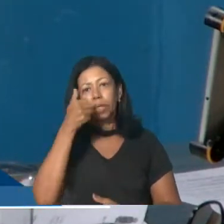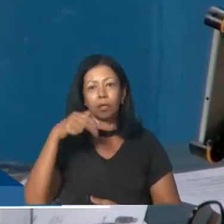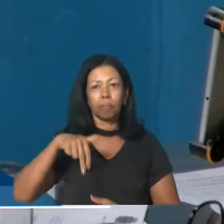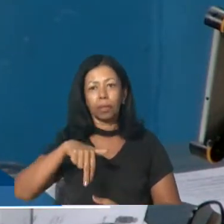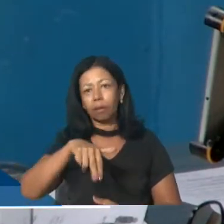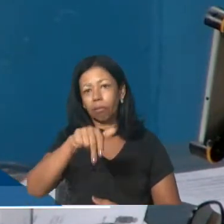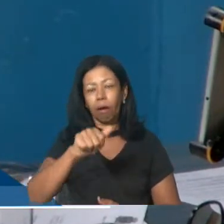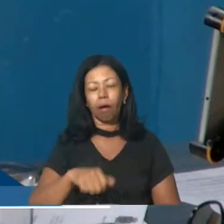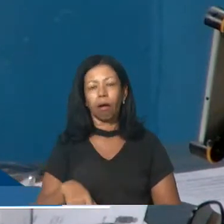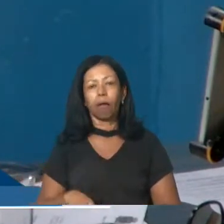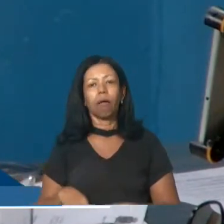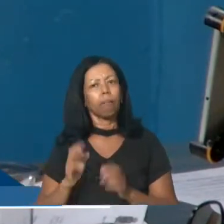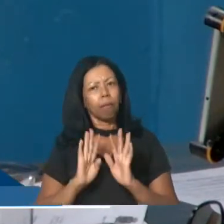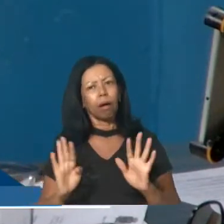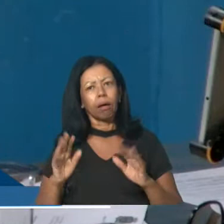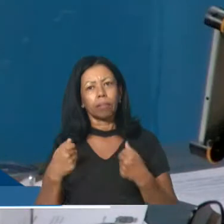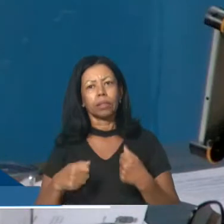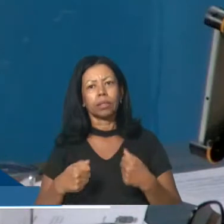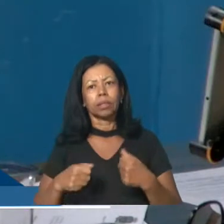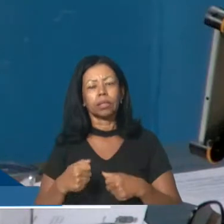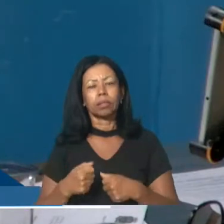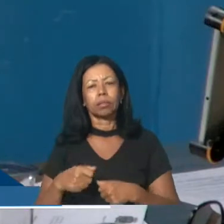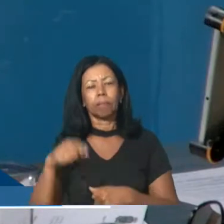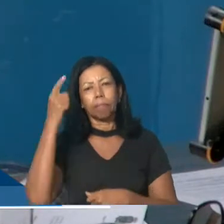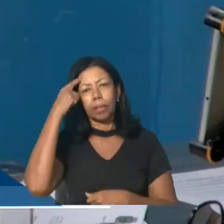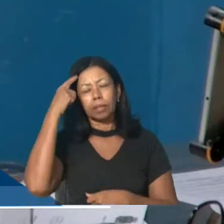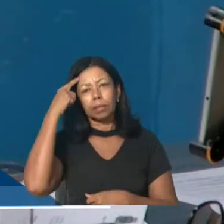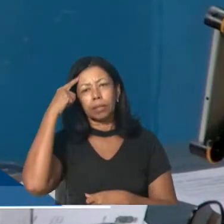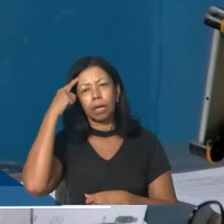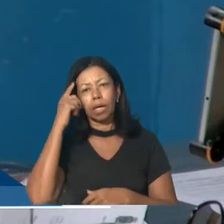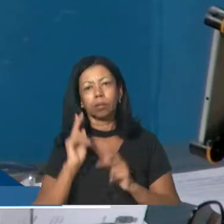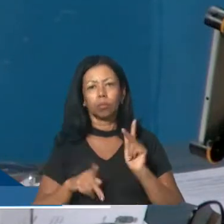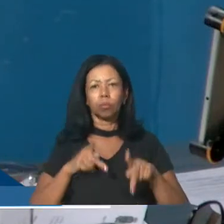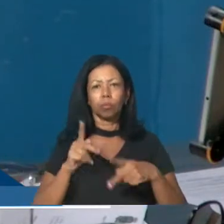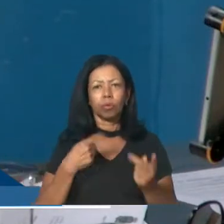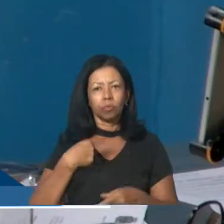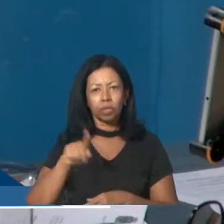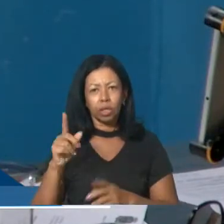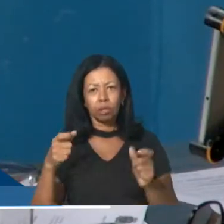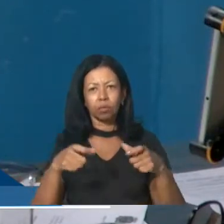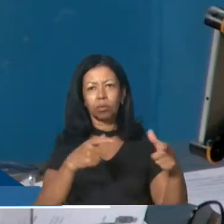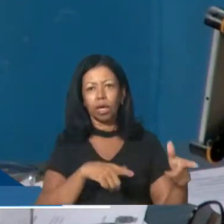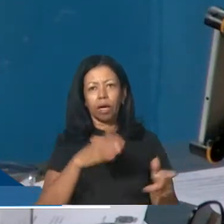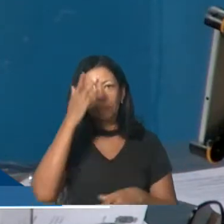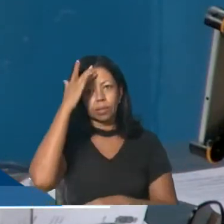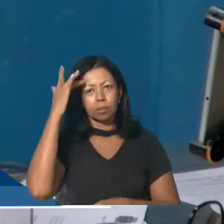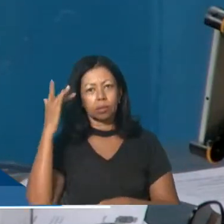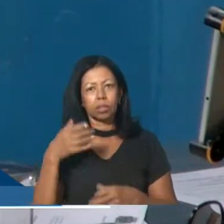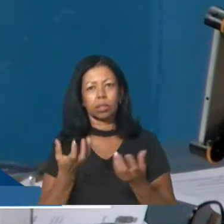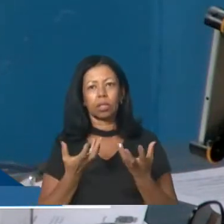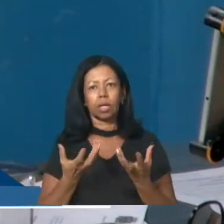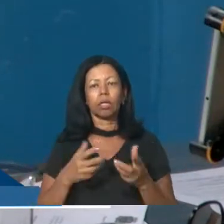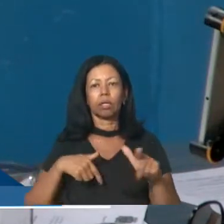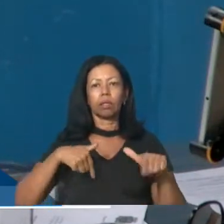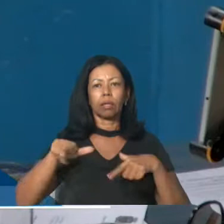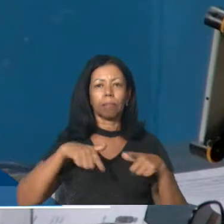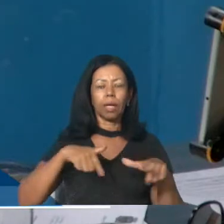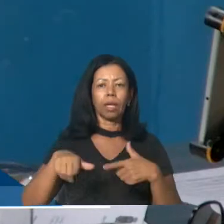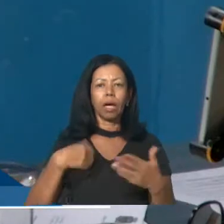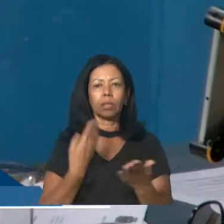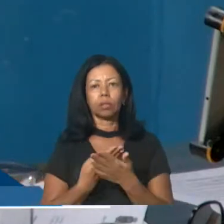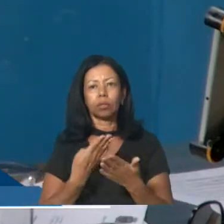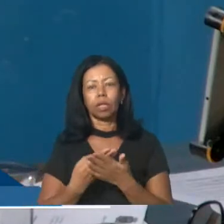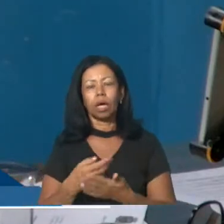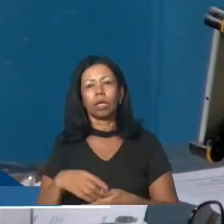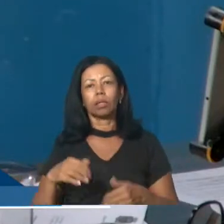naquele povo, pô. Eu não preciso usar aquele povo como massa de manobra, não, pô. São pessoas que querem trabalhar, querem estudar, querem ter